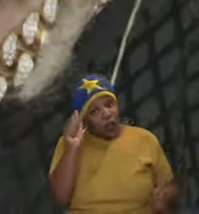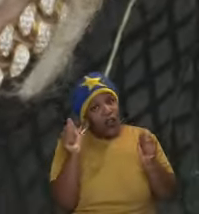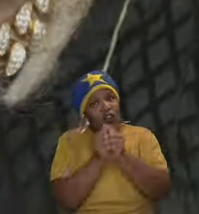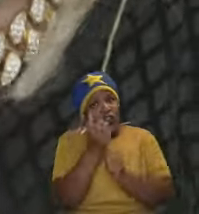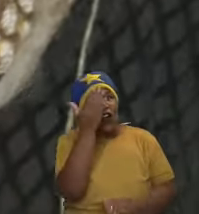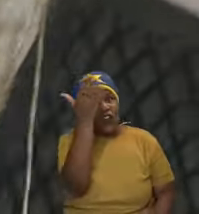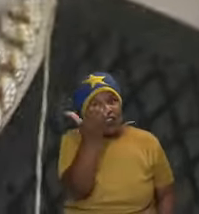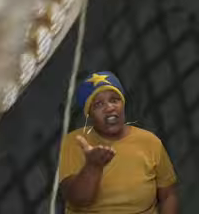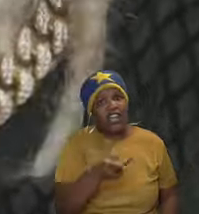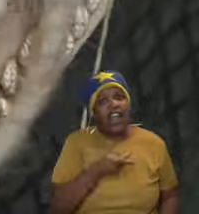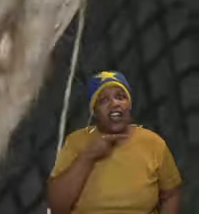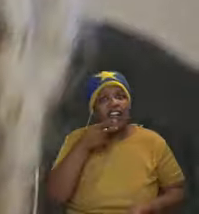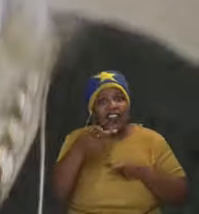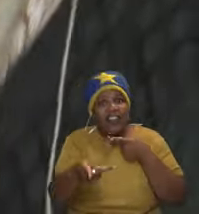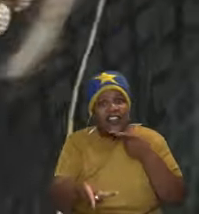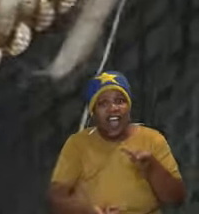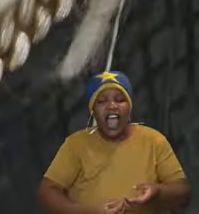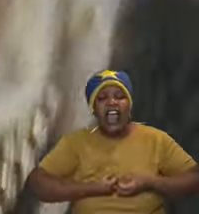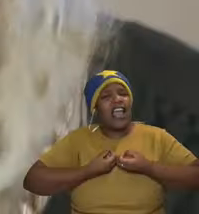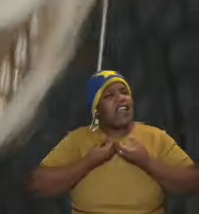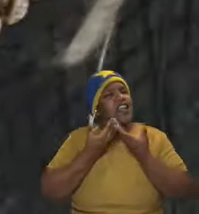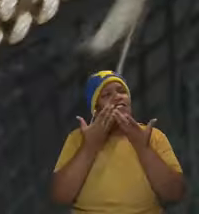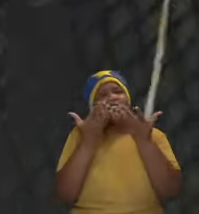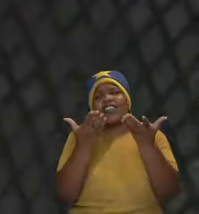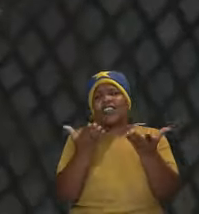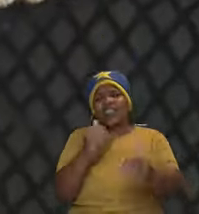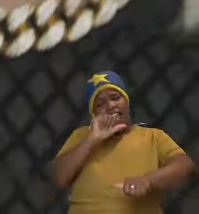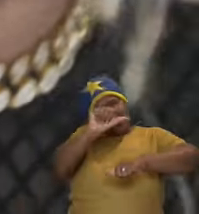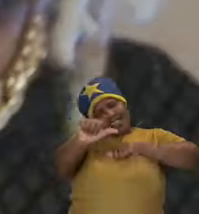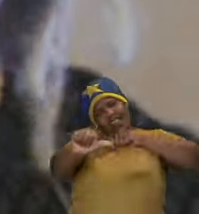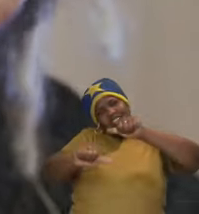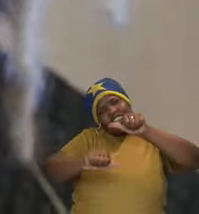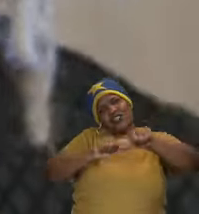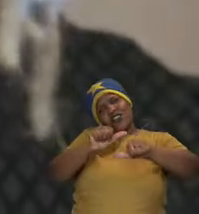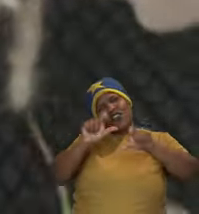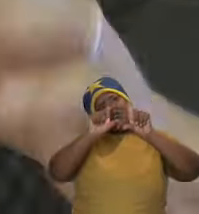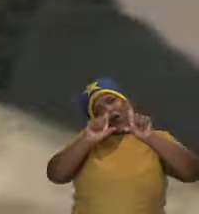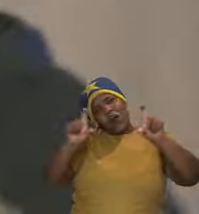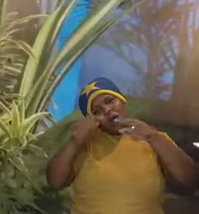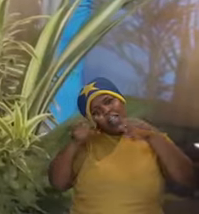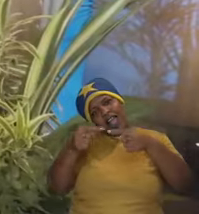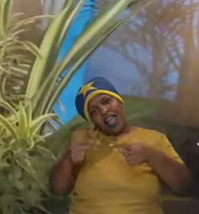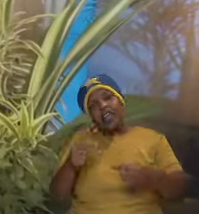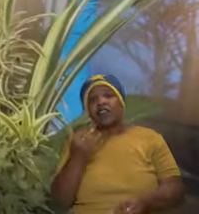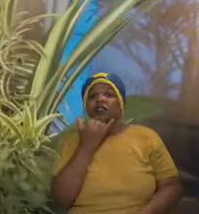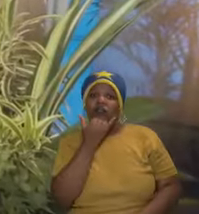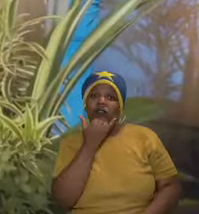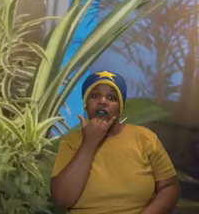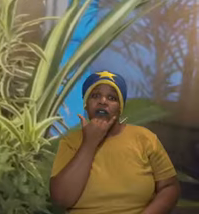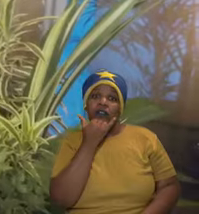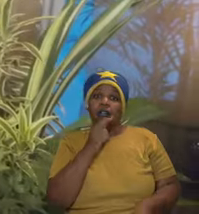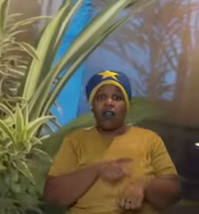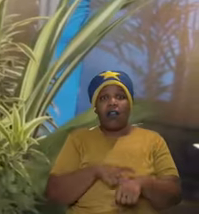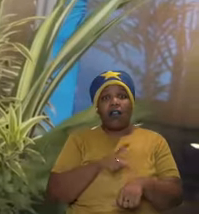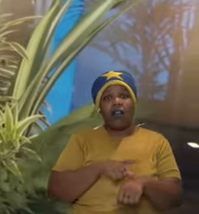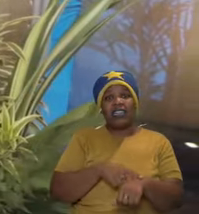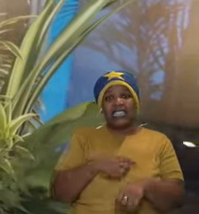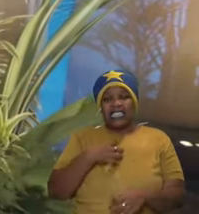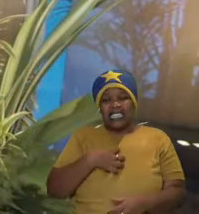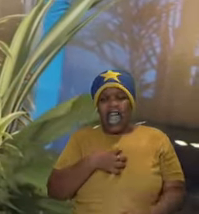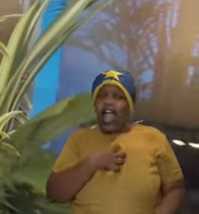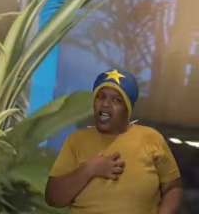que desabafo toda a minha vida, que se transforma em rimas. Desculpa aí por uns momentos de